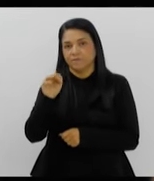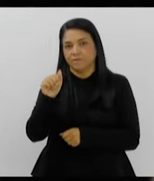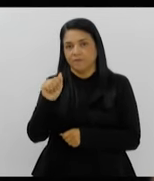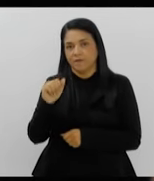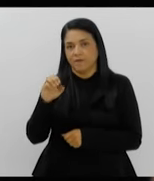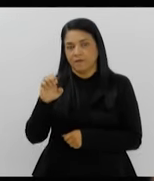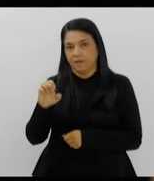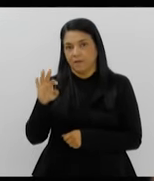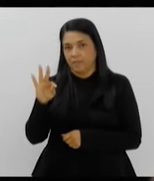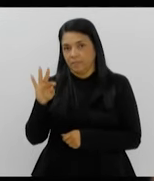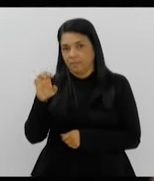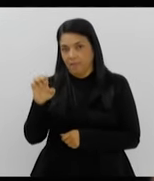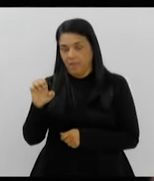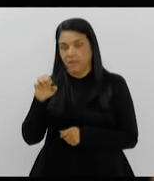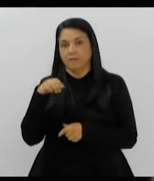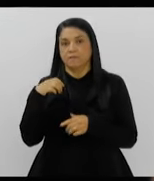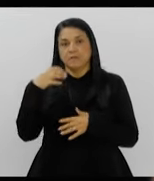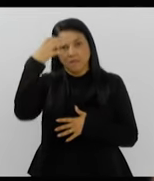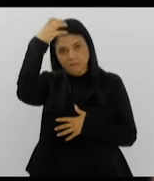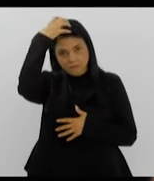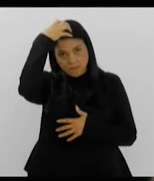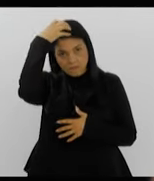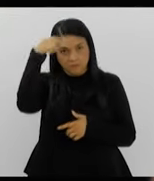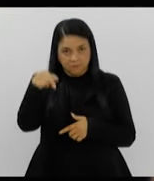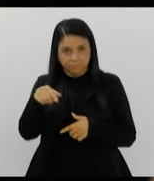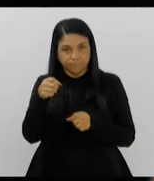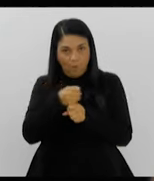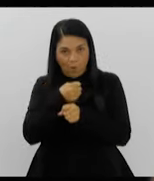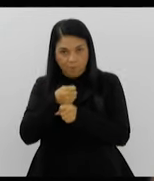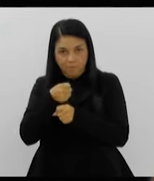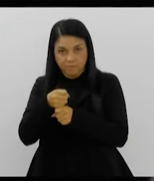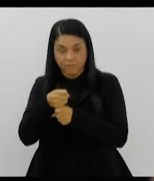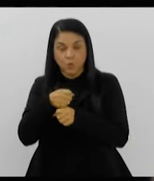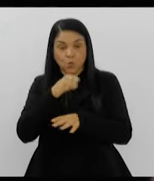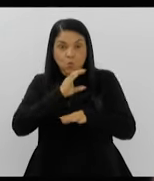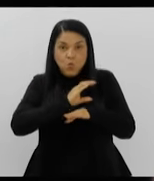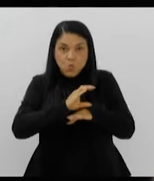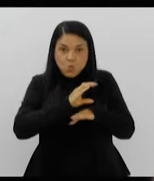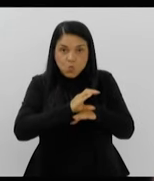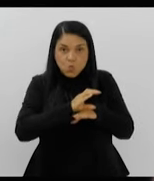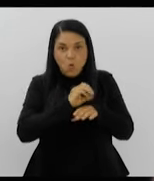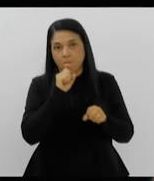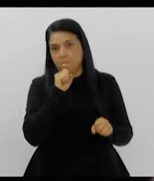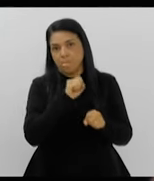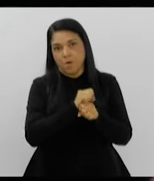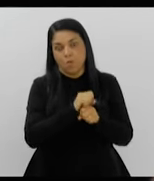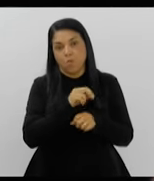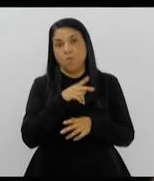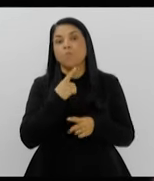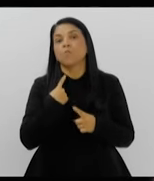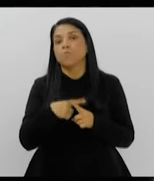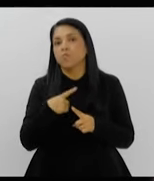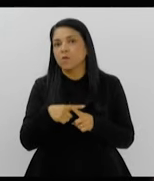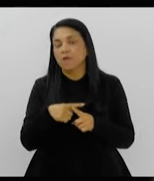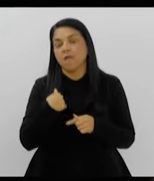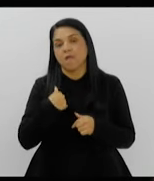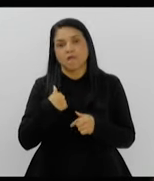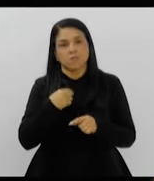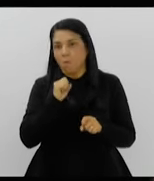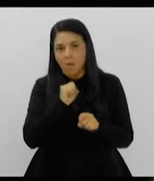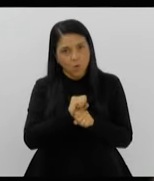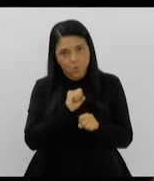Os cursos só não foram paralisados porque, através da minha interlocução com a diretora do